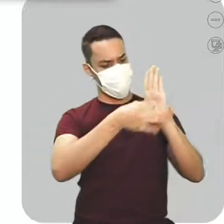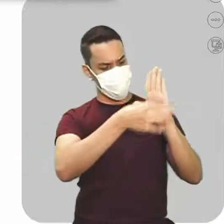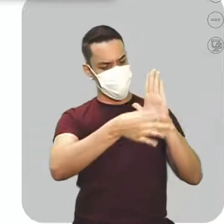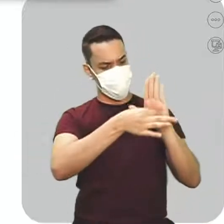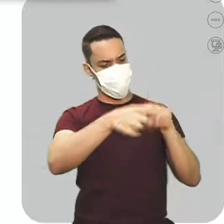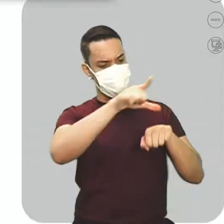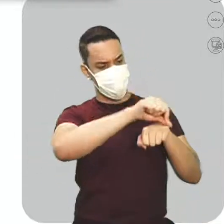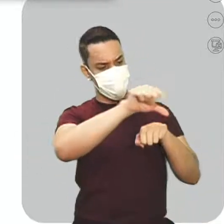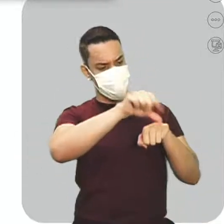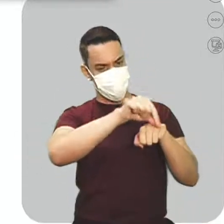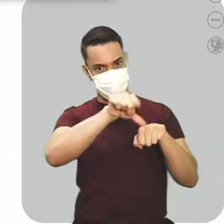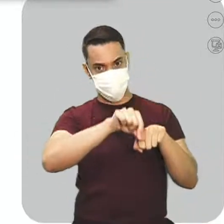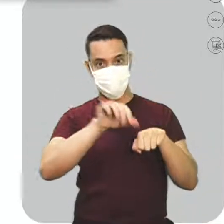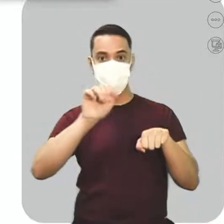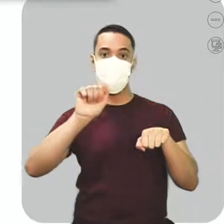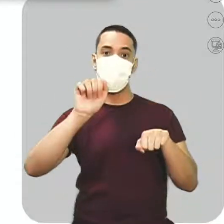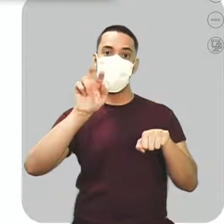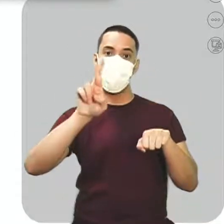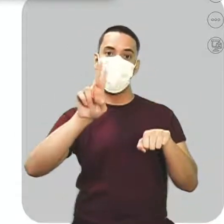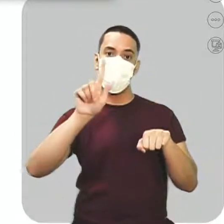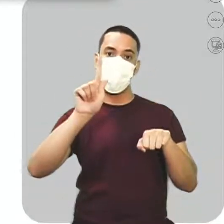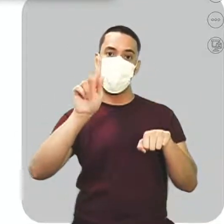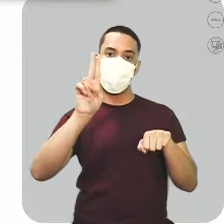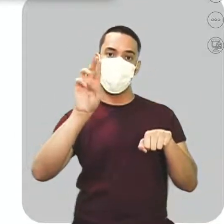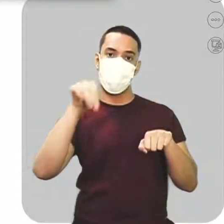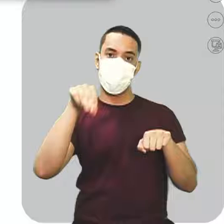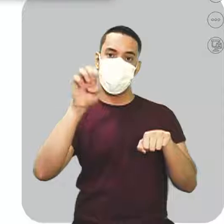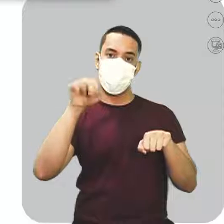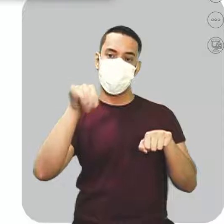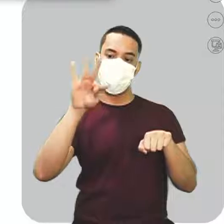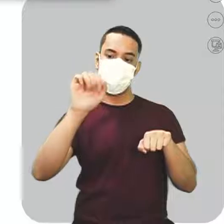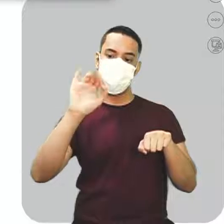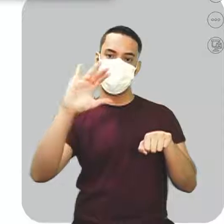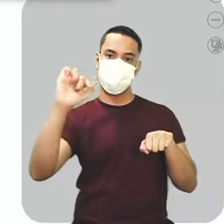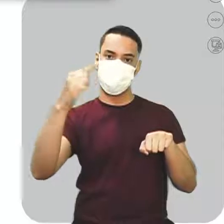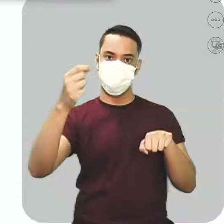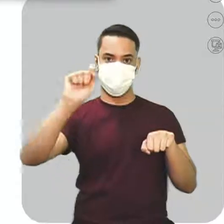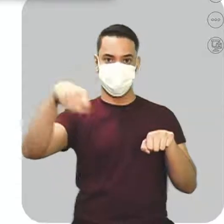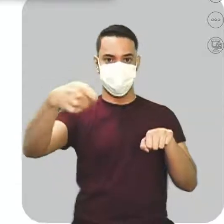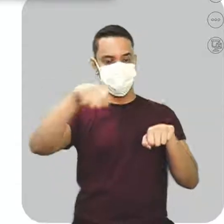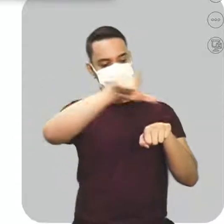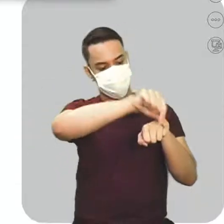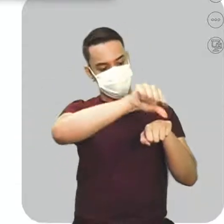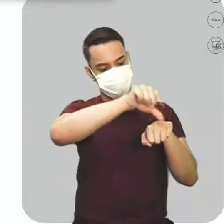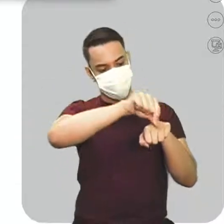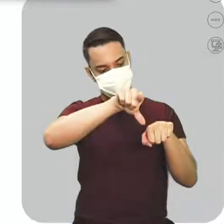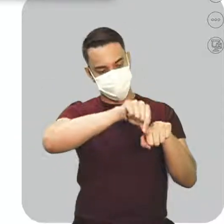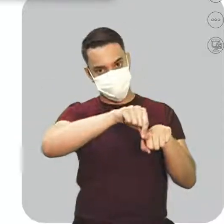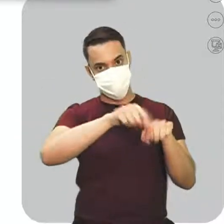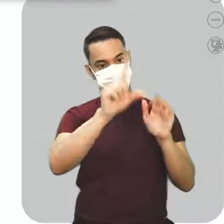e contra-argumentação, subjetividade, objetividade no texto